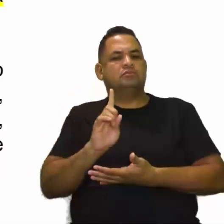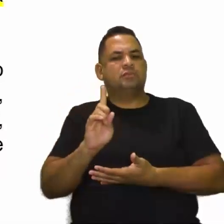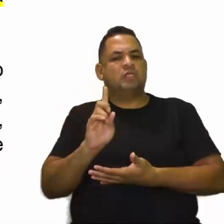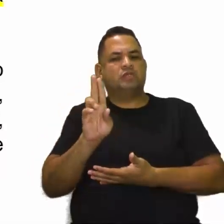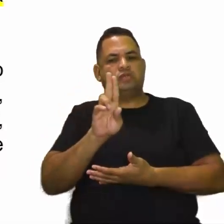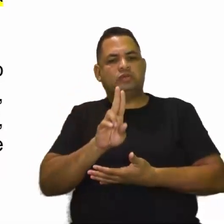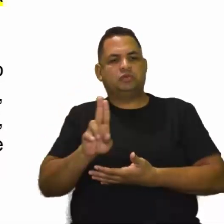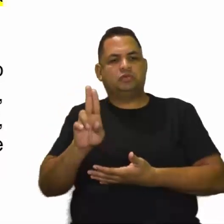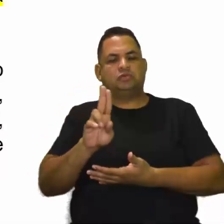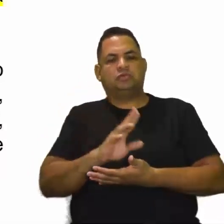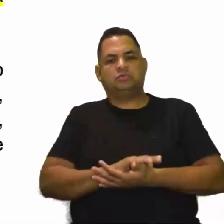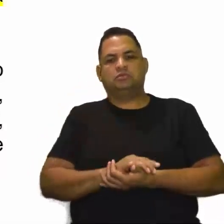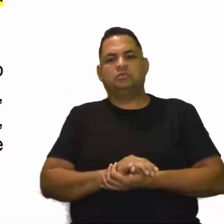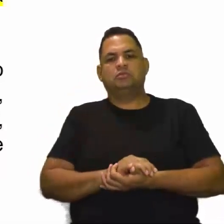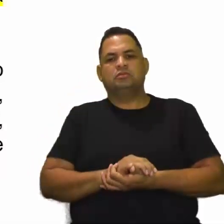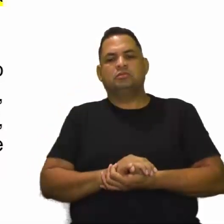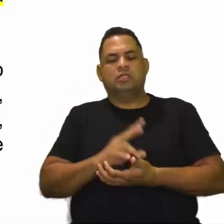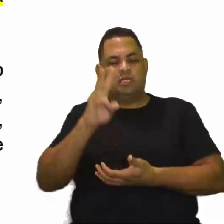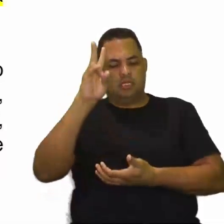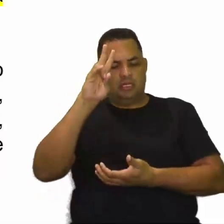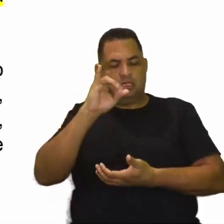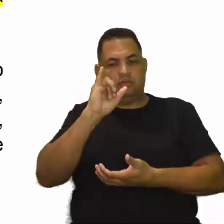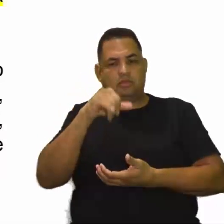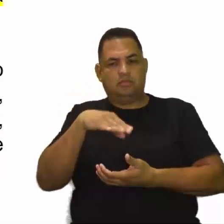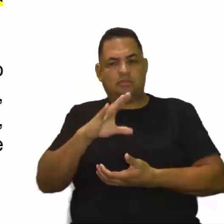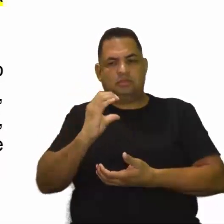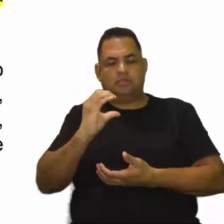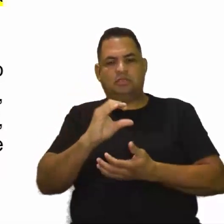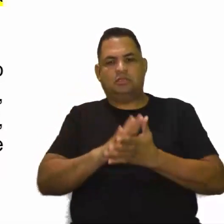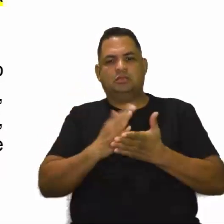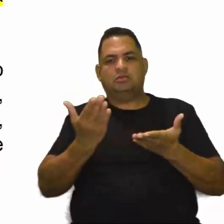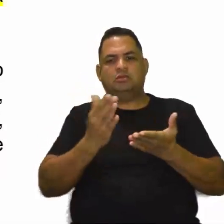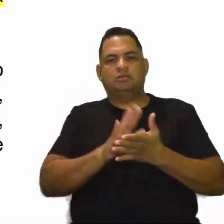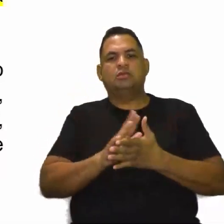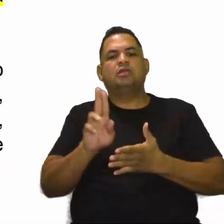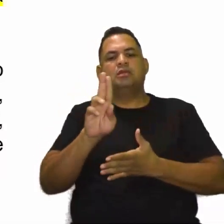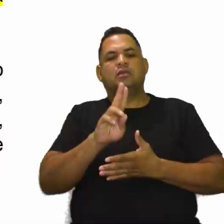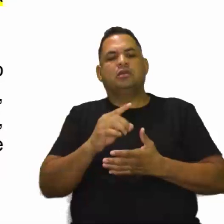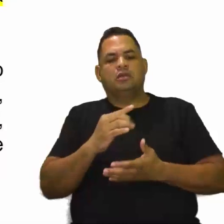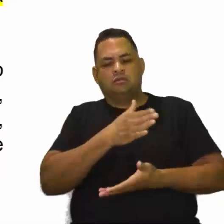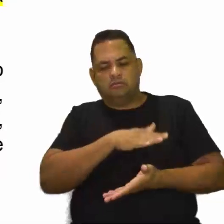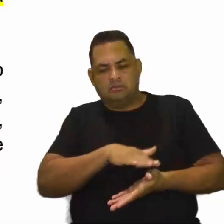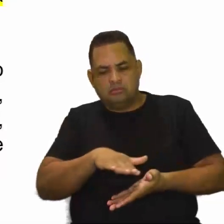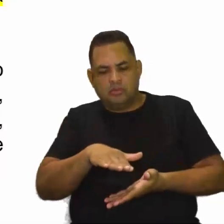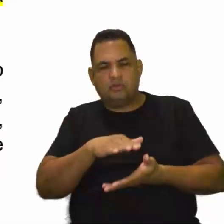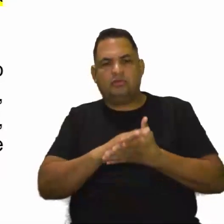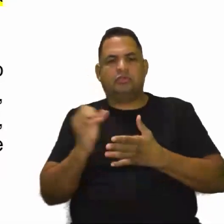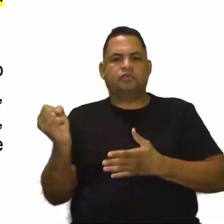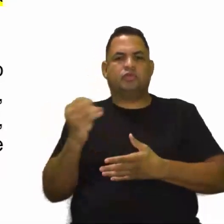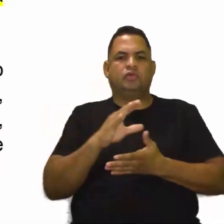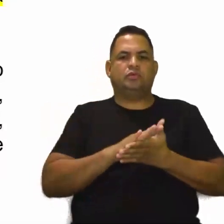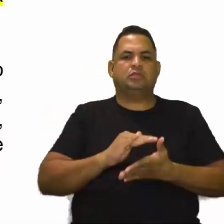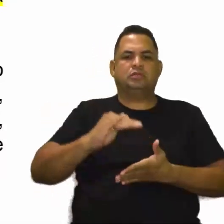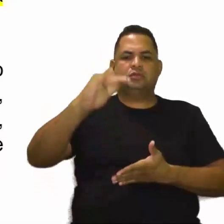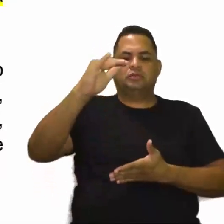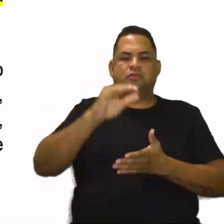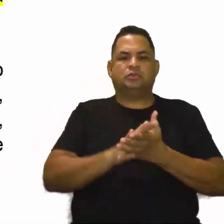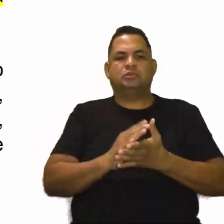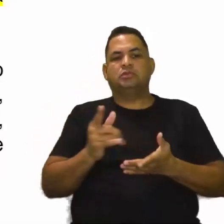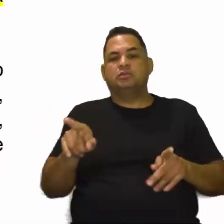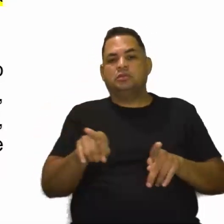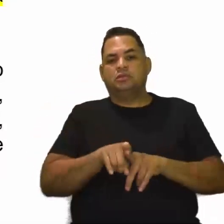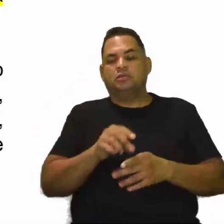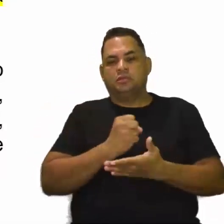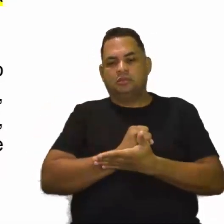aplica. Por quê, professora? Lembra do IMC? O IMC não é para adulto, para criança, para jovem? Então, a gente